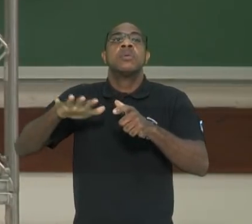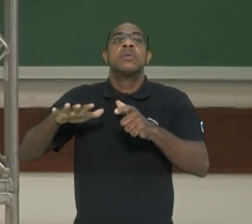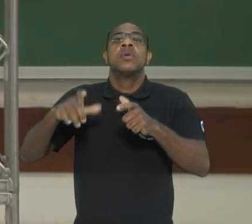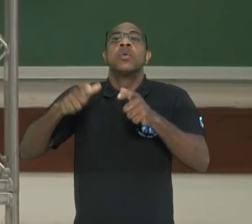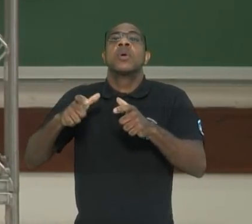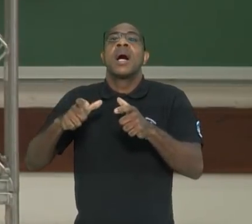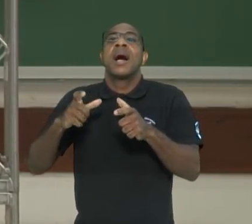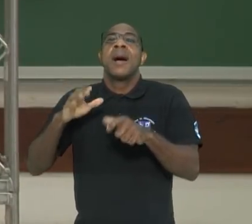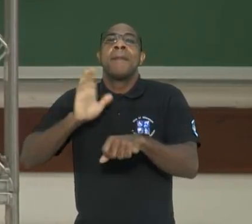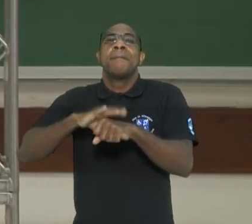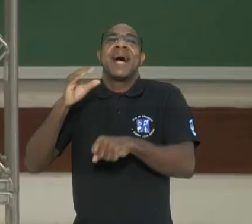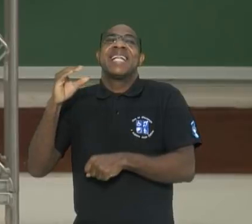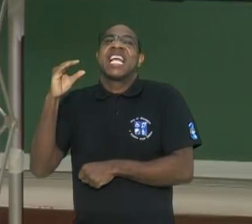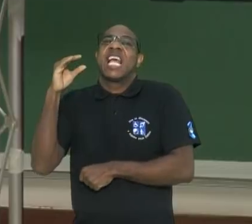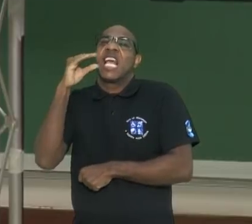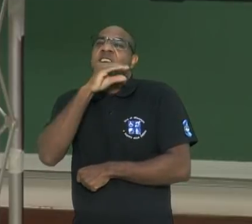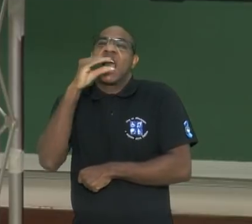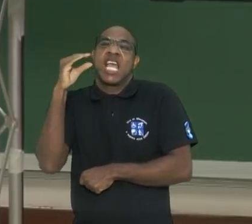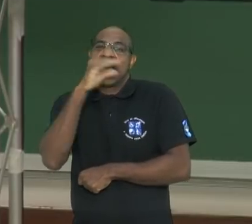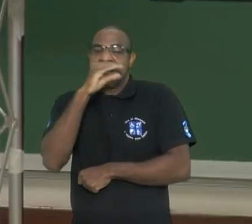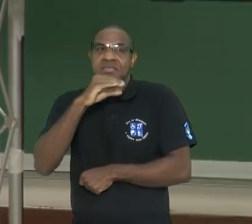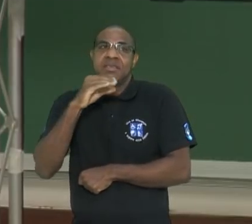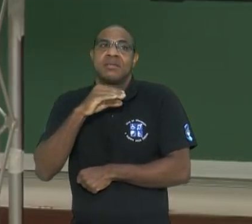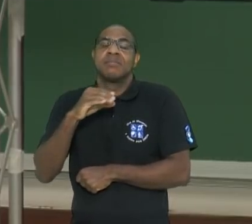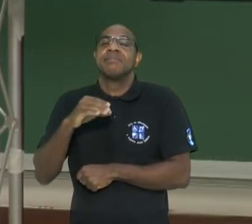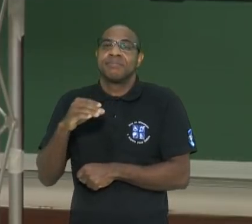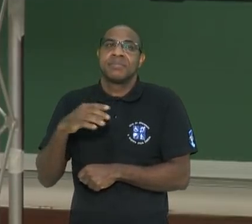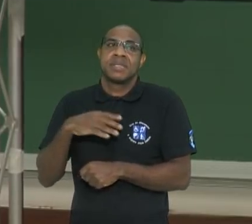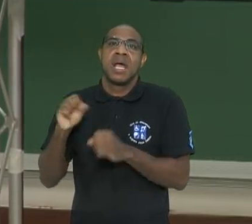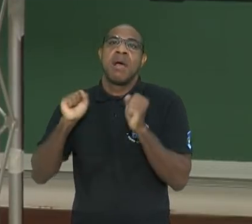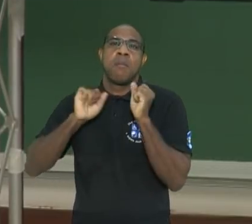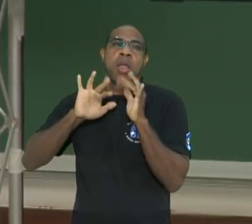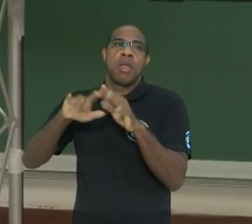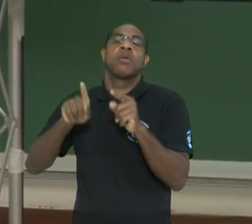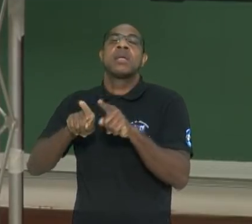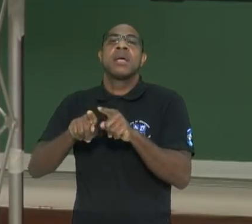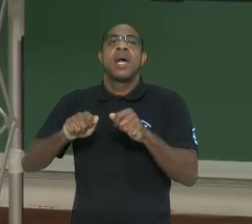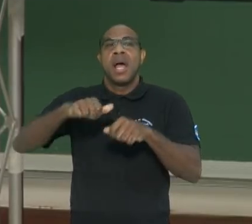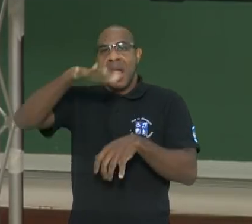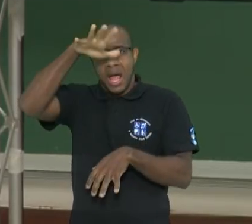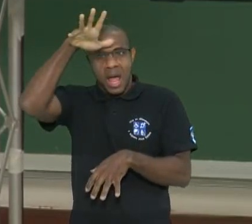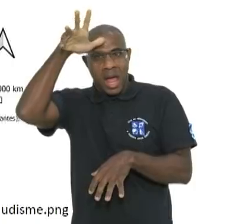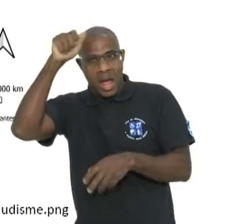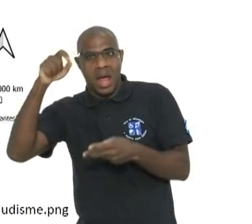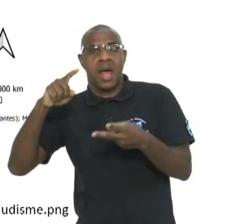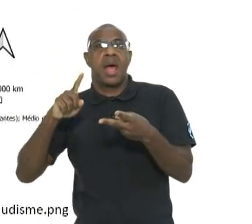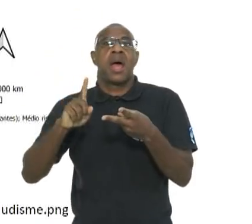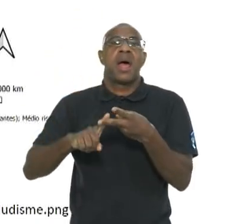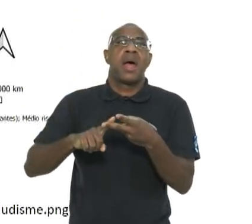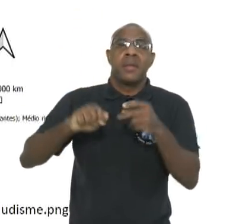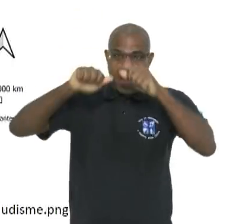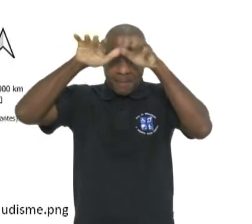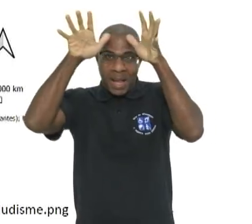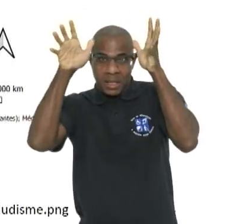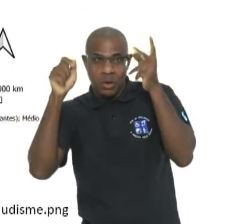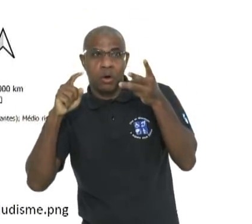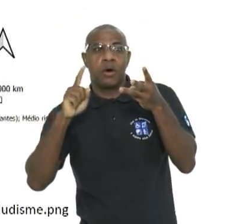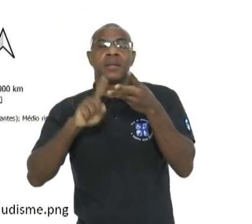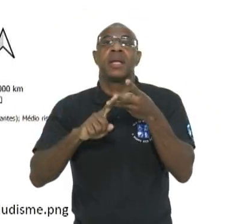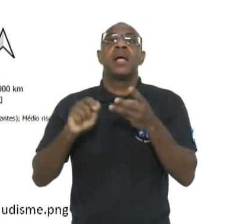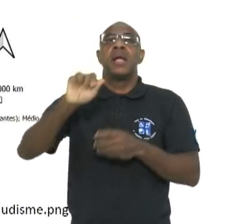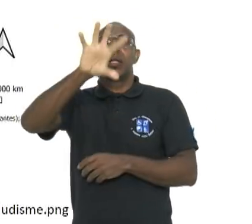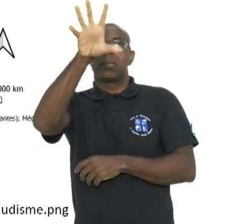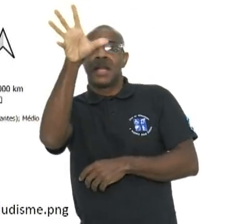mais quentes dos trópicos. Região da Amazônia, região da África e pegam uma região da